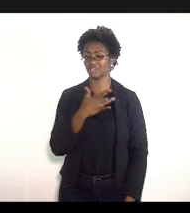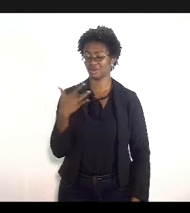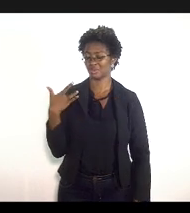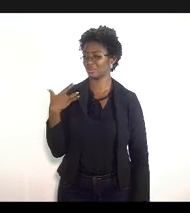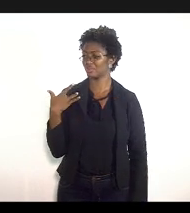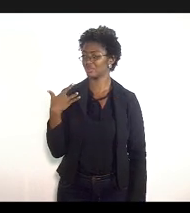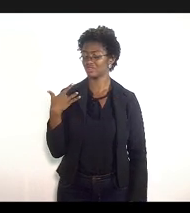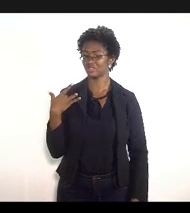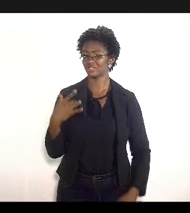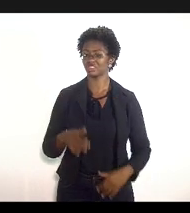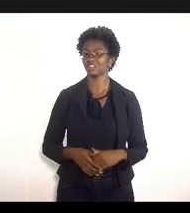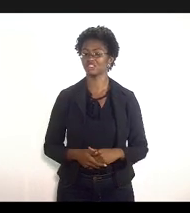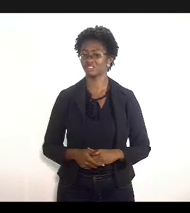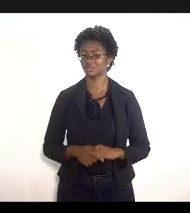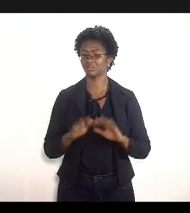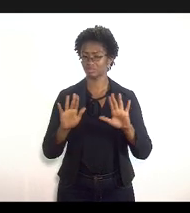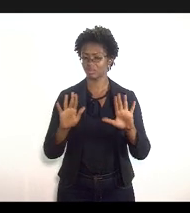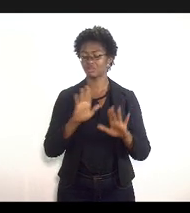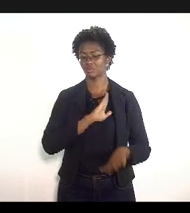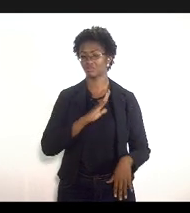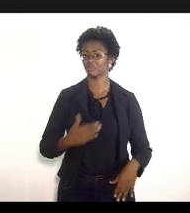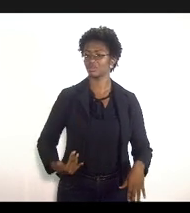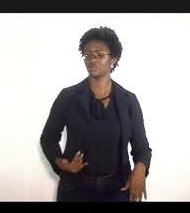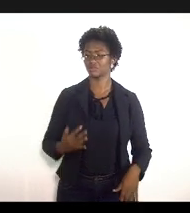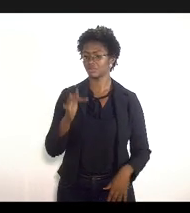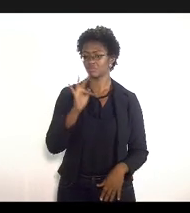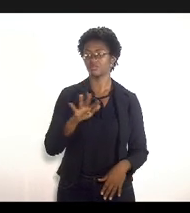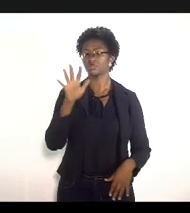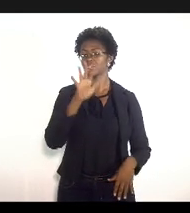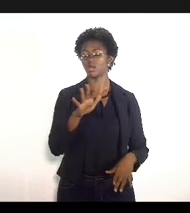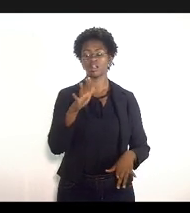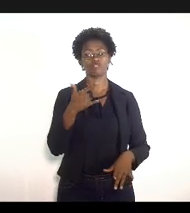governo federal não se preocupou em manter